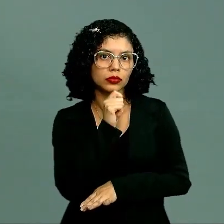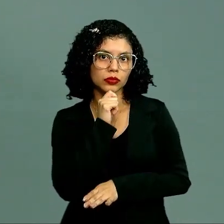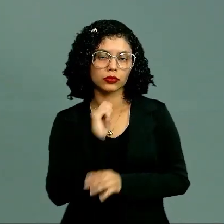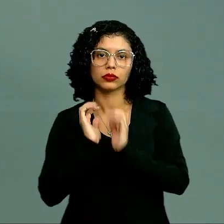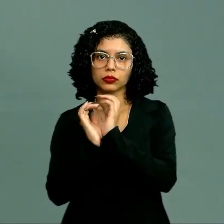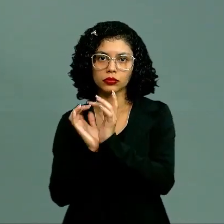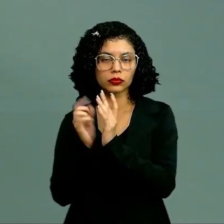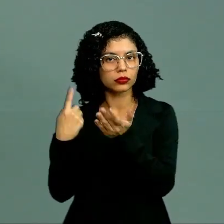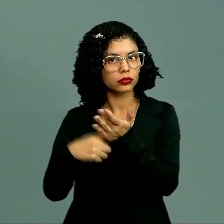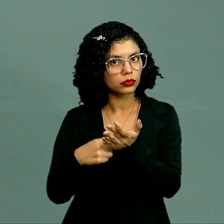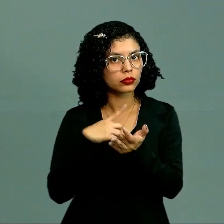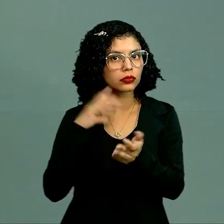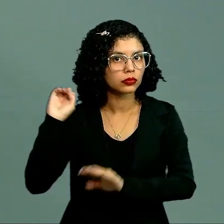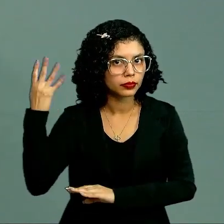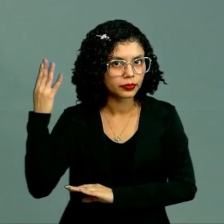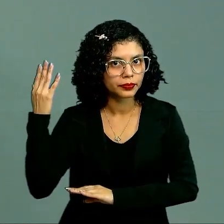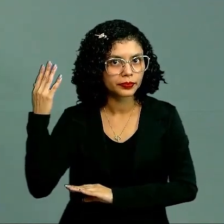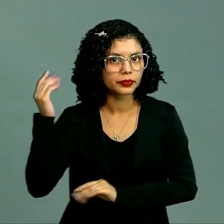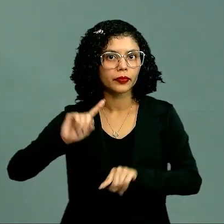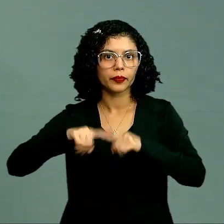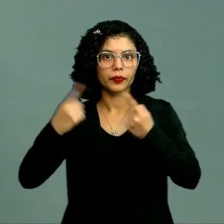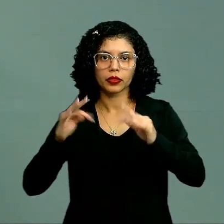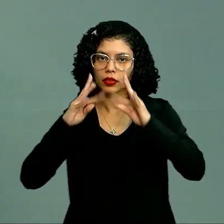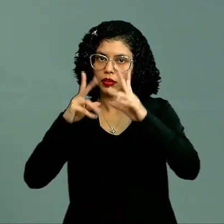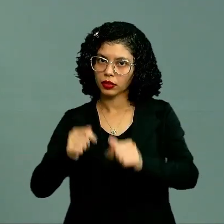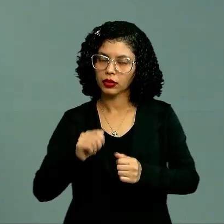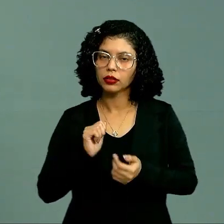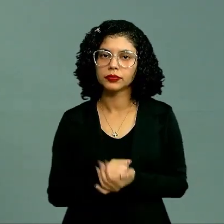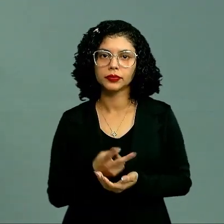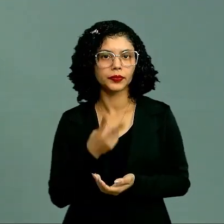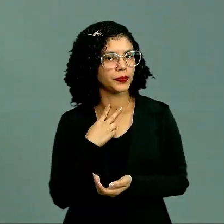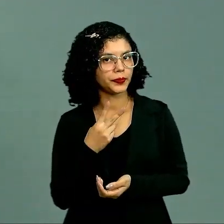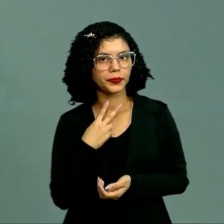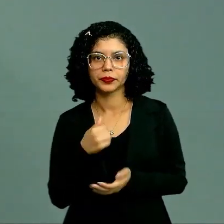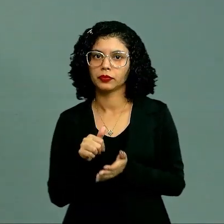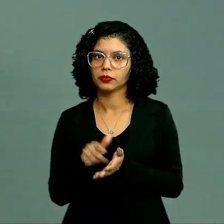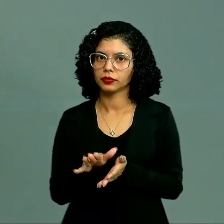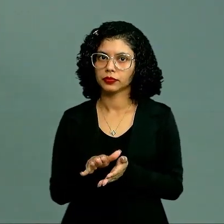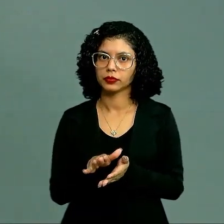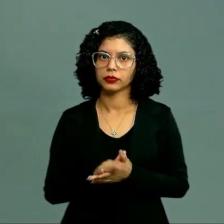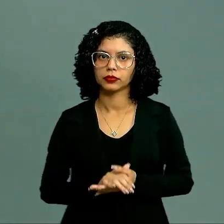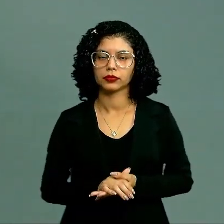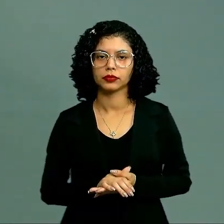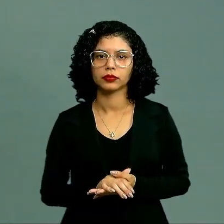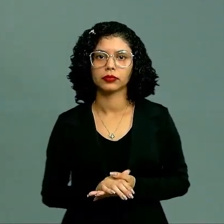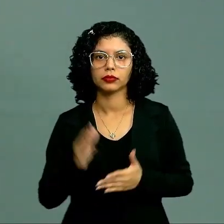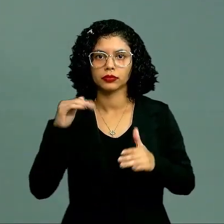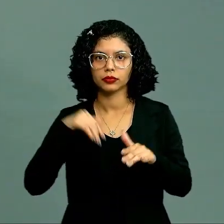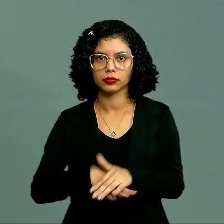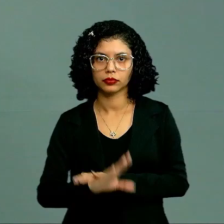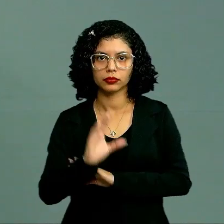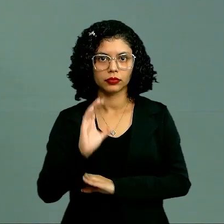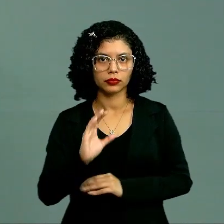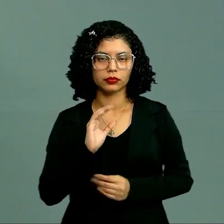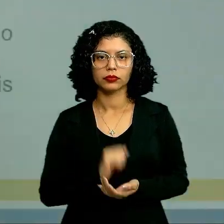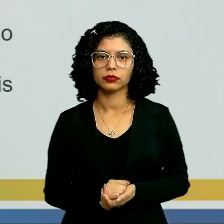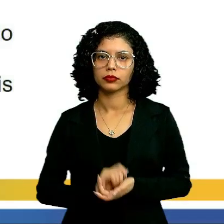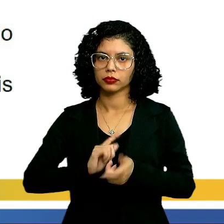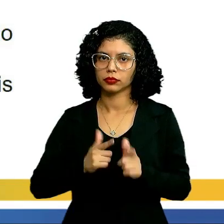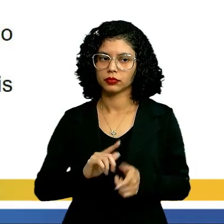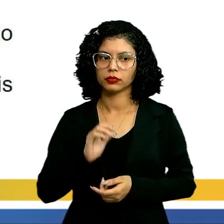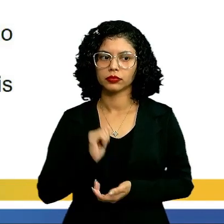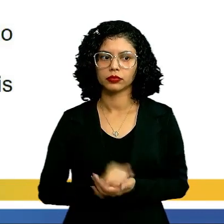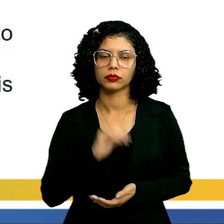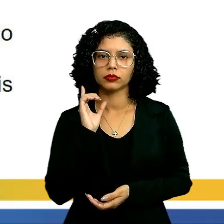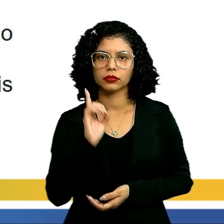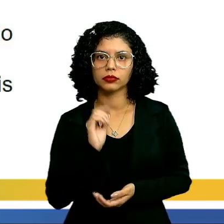uma condição para que isso aconteça. Mas, em todo caso, eu não posso descartar nenhuma alternativa, guardo a letra C e vou analisar as